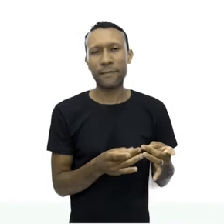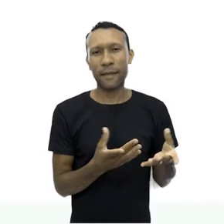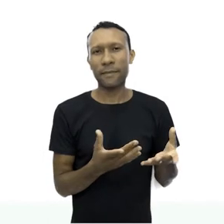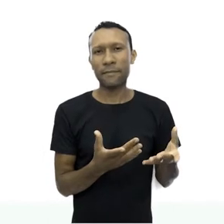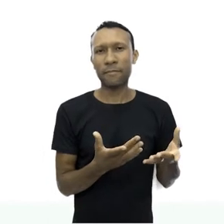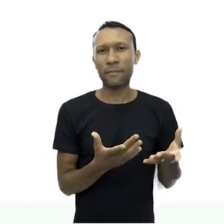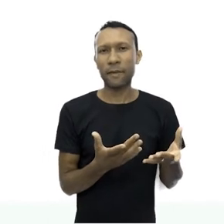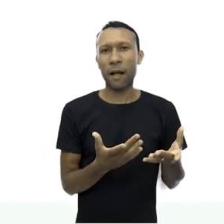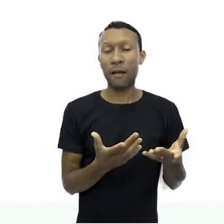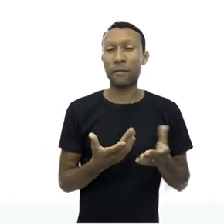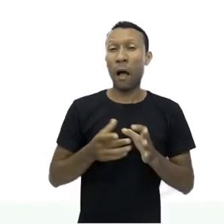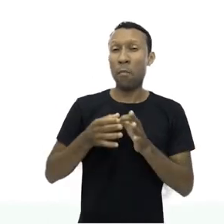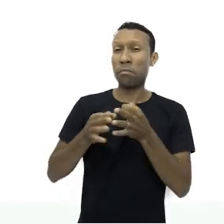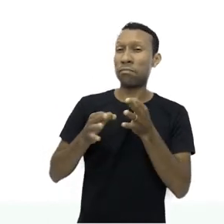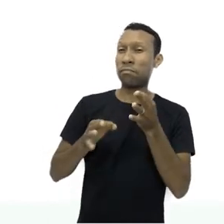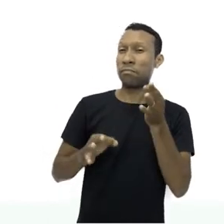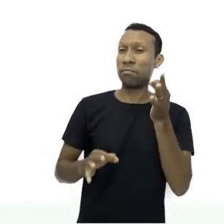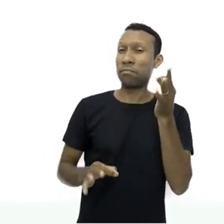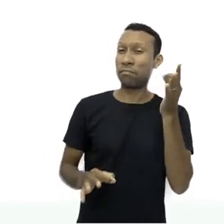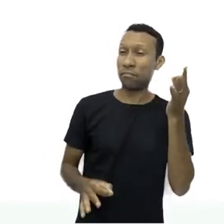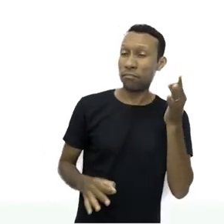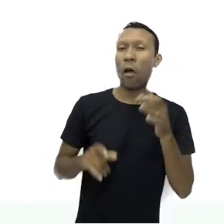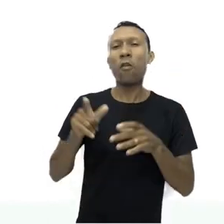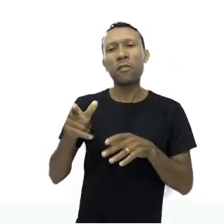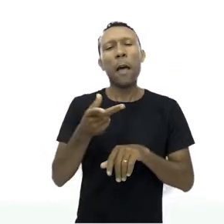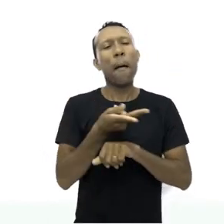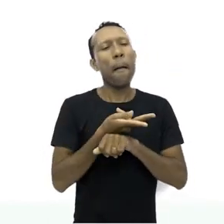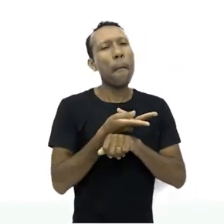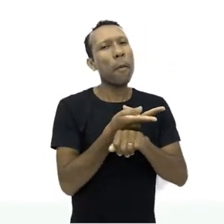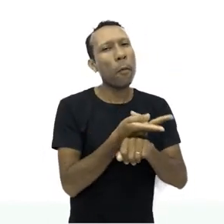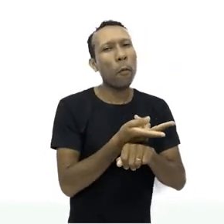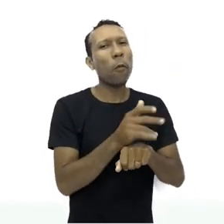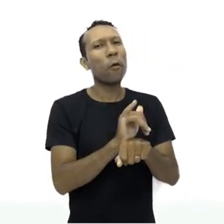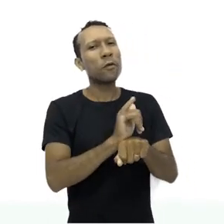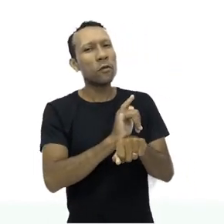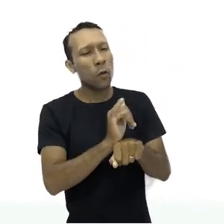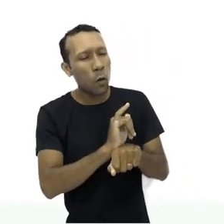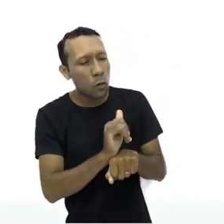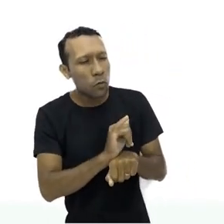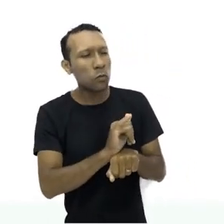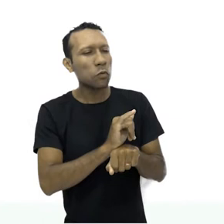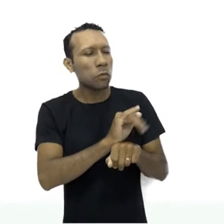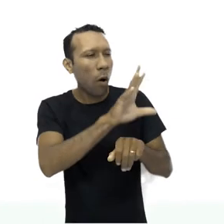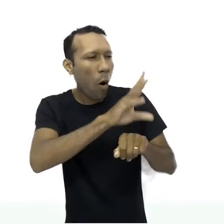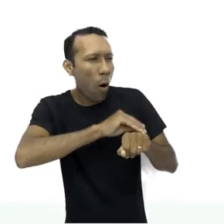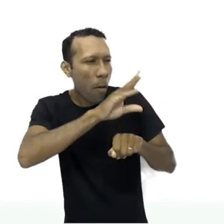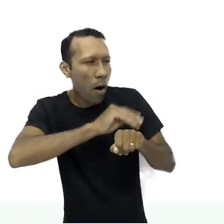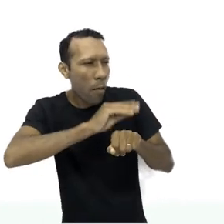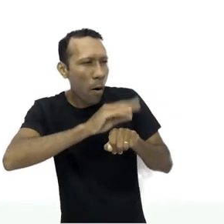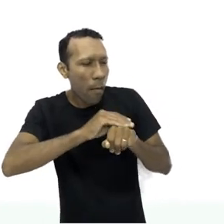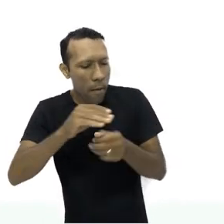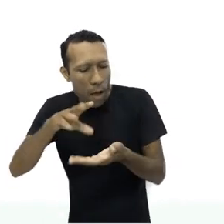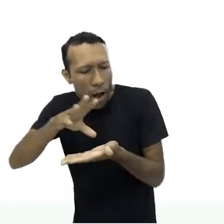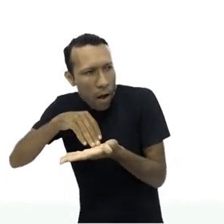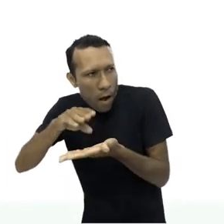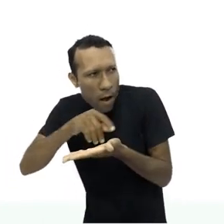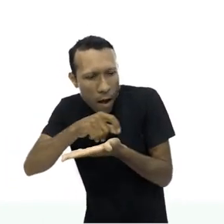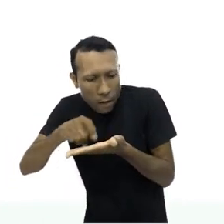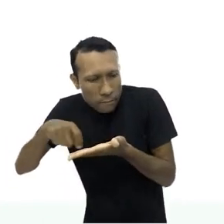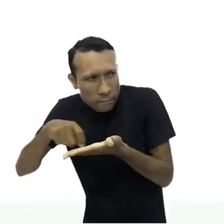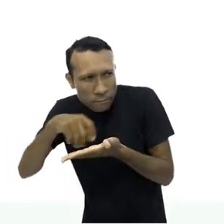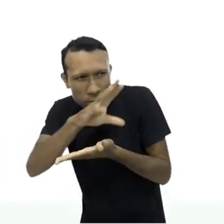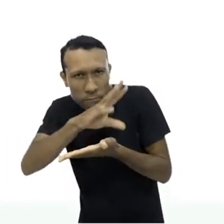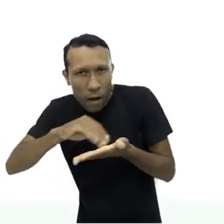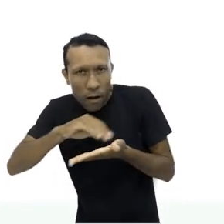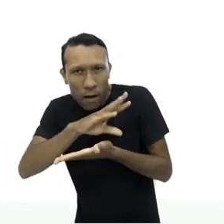o vídeo, a nossa aula não ficar muito longa, vocês vão lá no YouTube após a aula, prestam atenção aqui nos comandos, depois vão lá no YouTube e